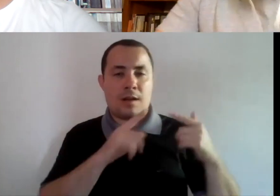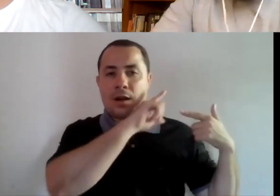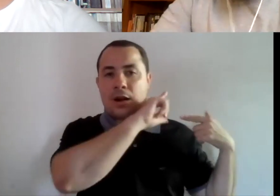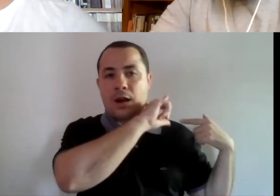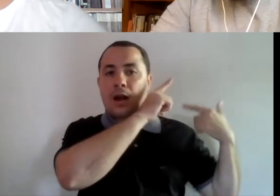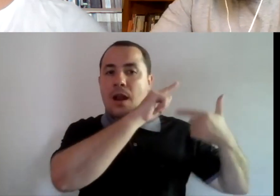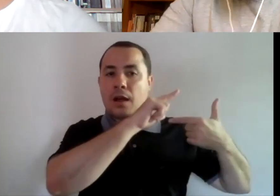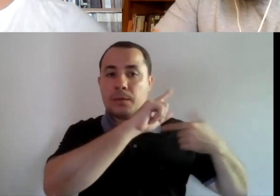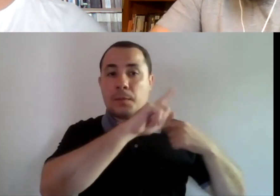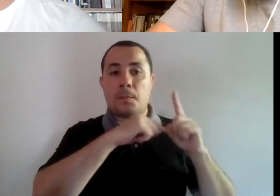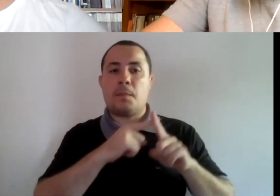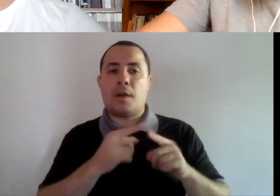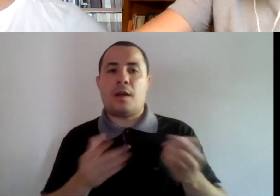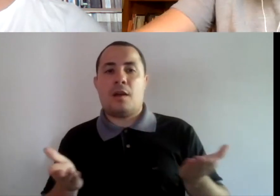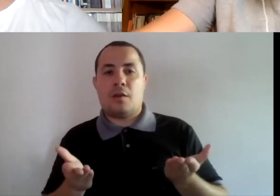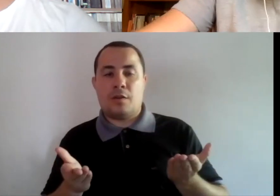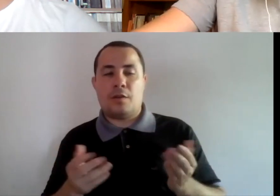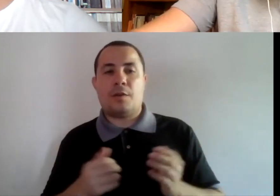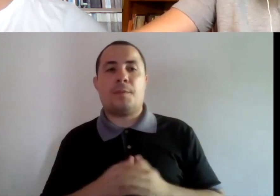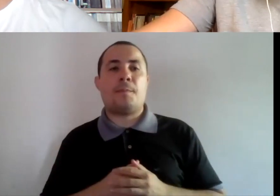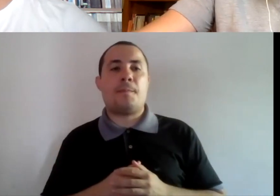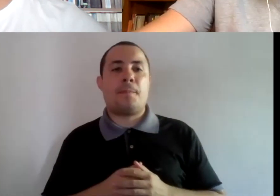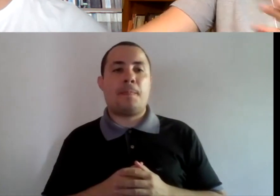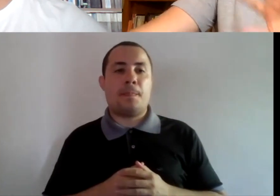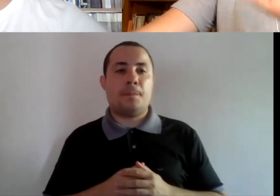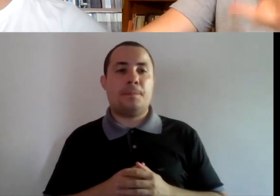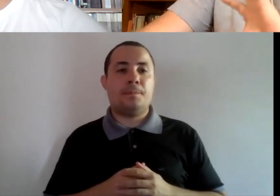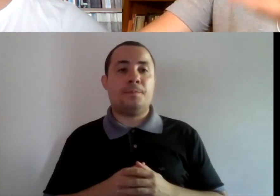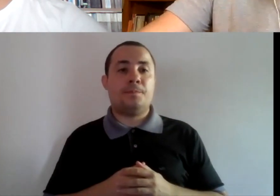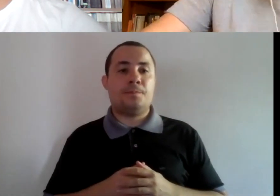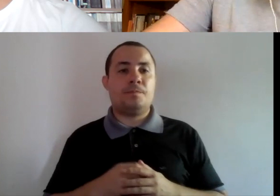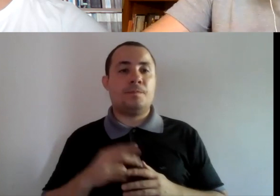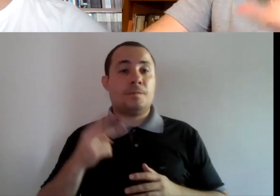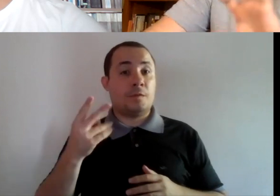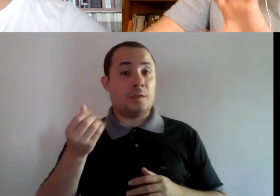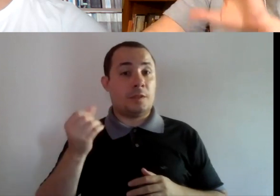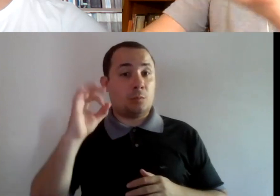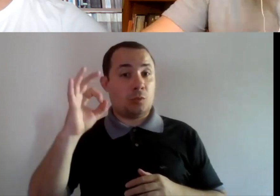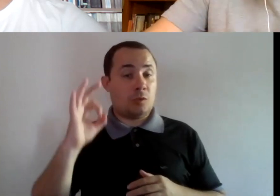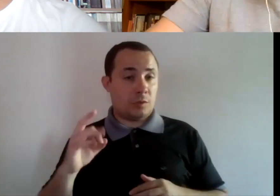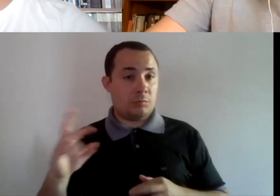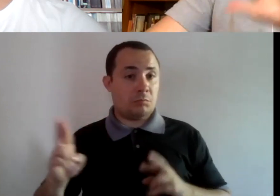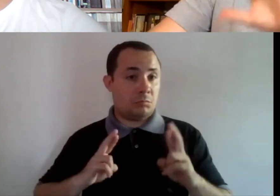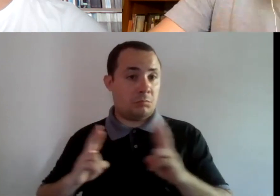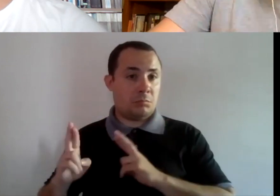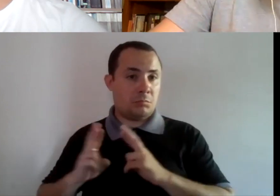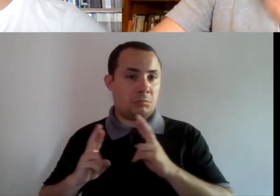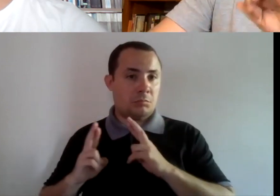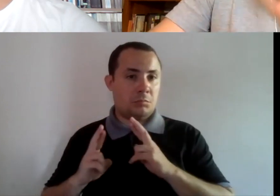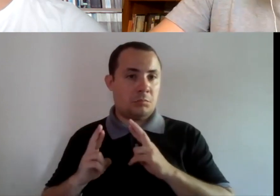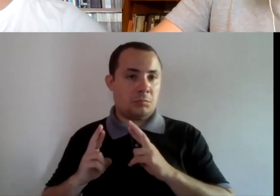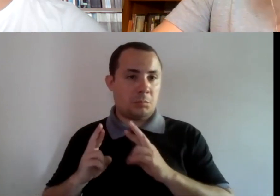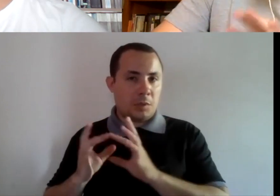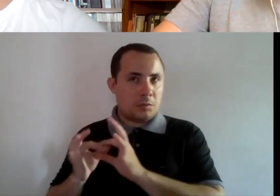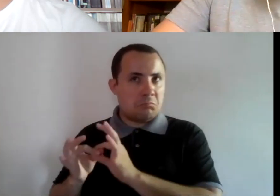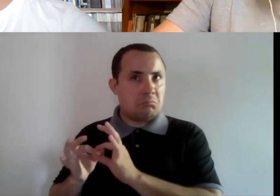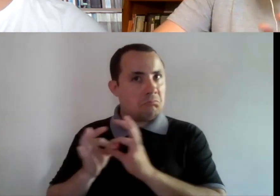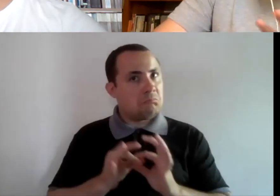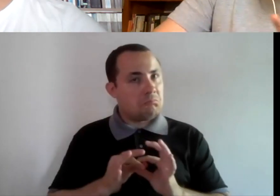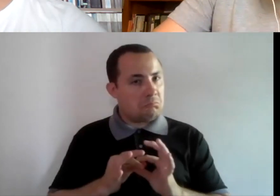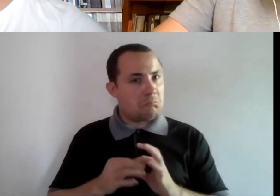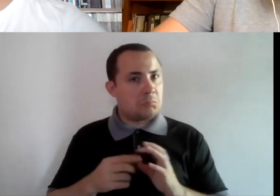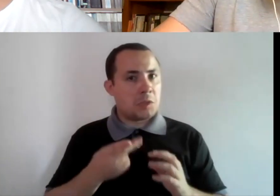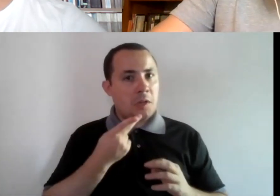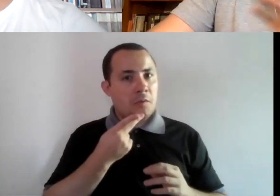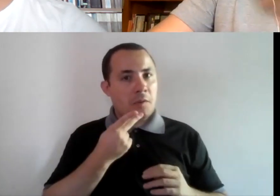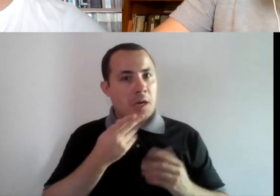foi a resposta de 26% das pessoas. Então, acho que isso está em sintonia com o que a gente falou de procurar uma